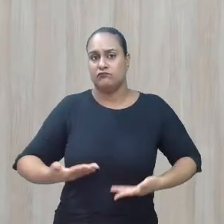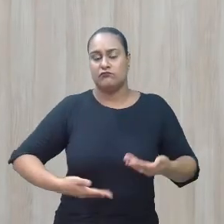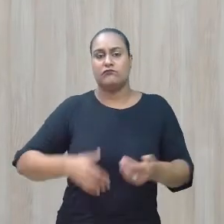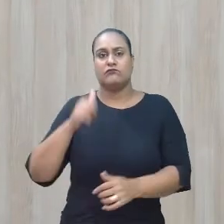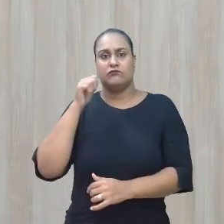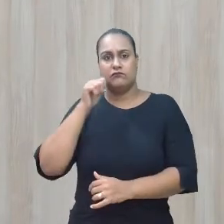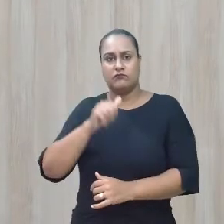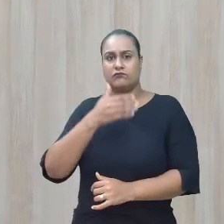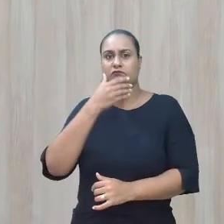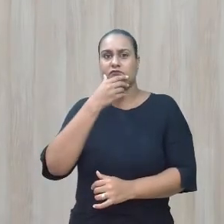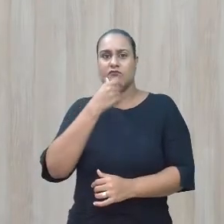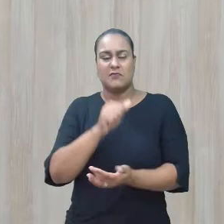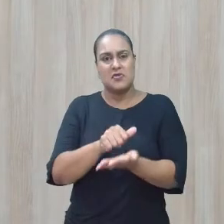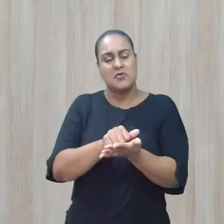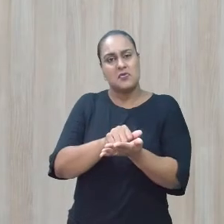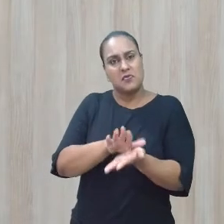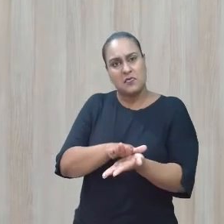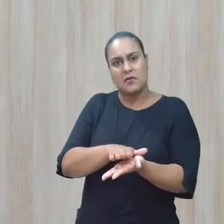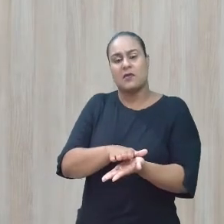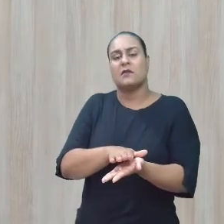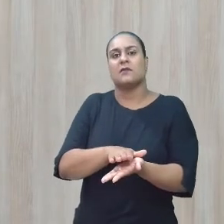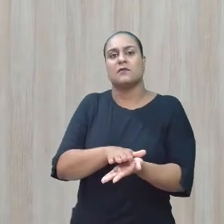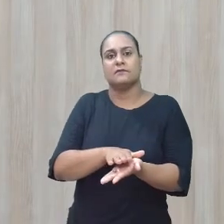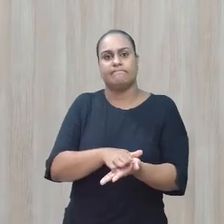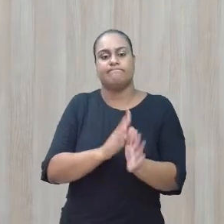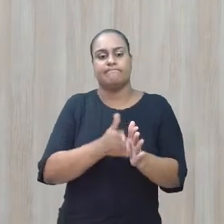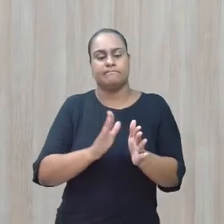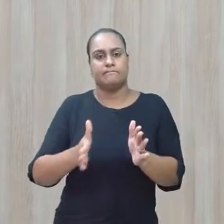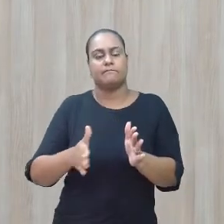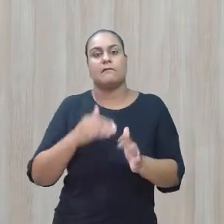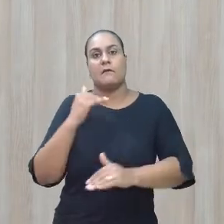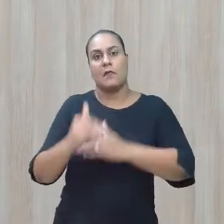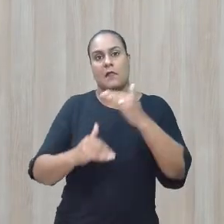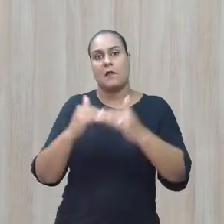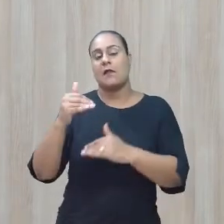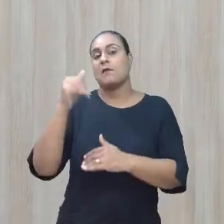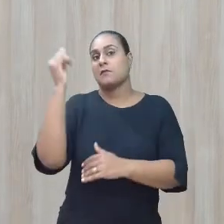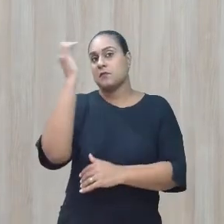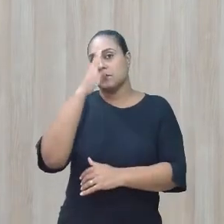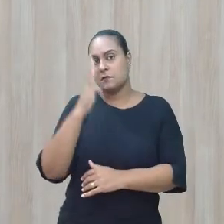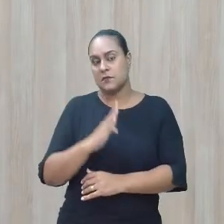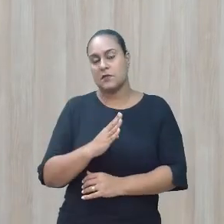sido excluídos, né, do processo de desenvolvimento do país,